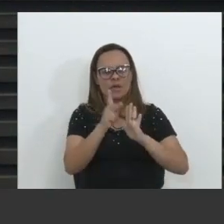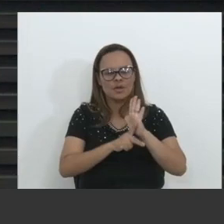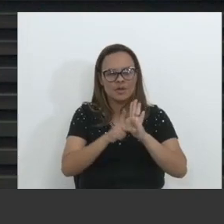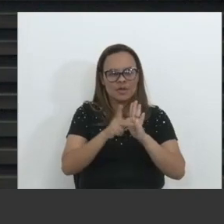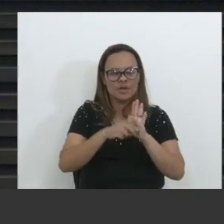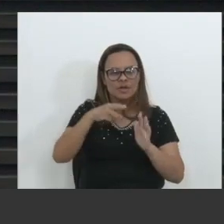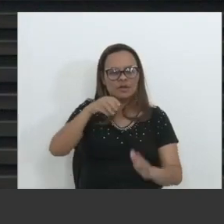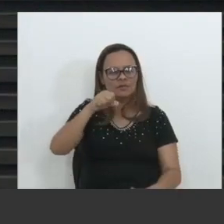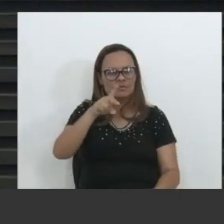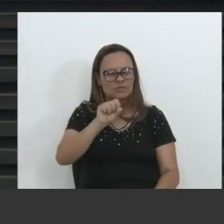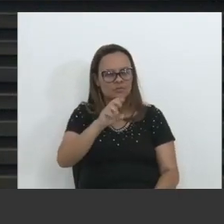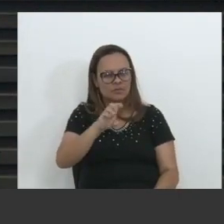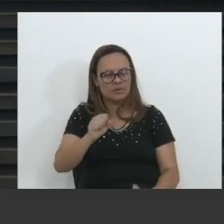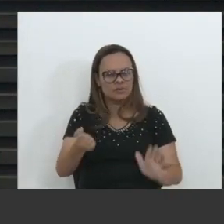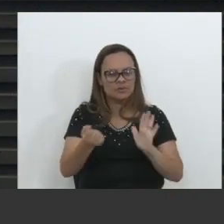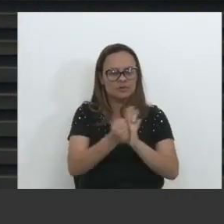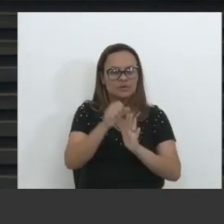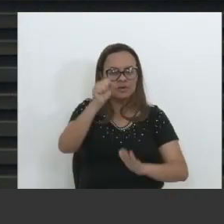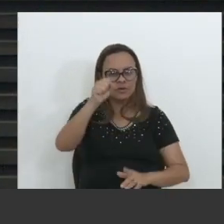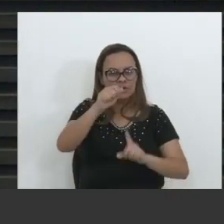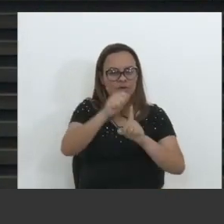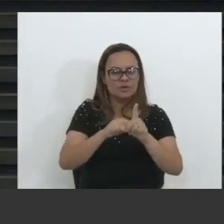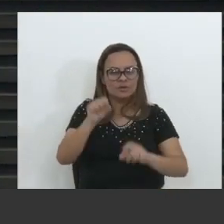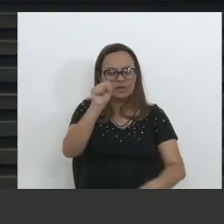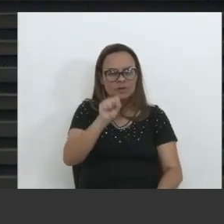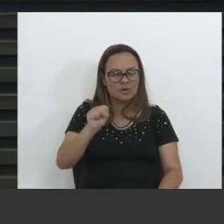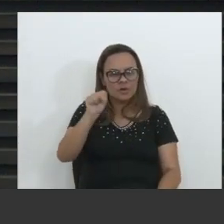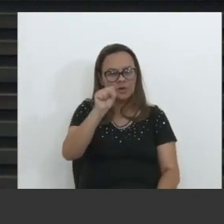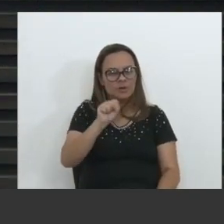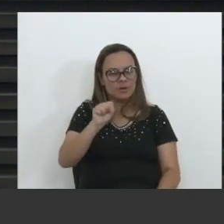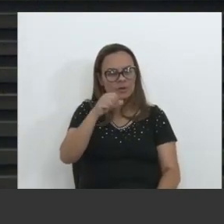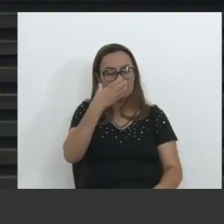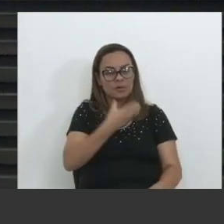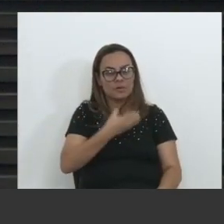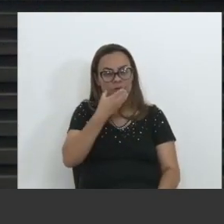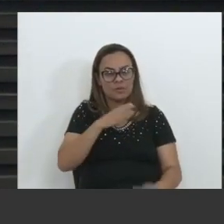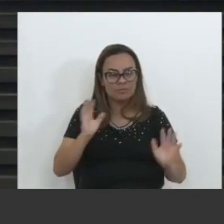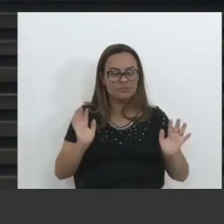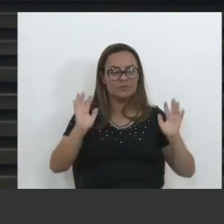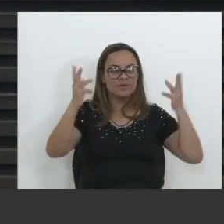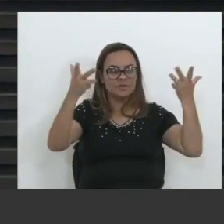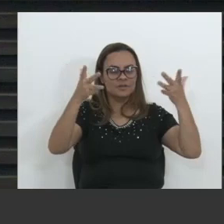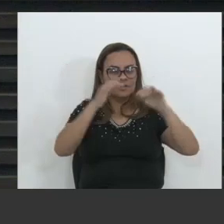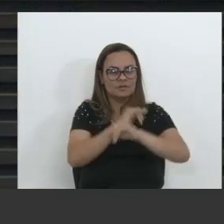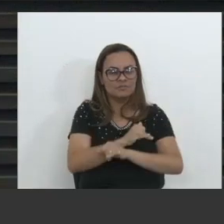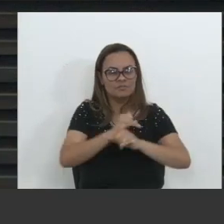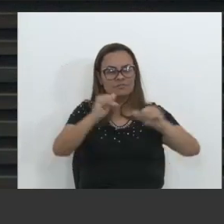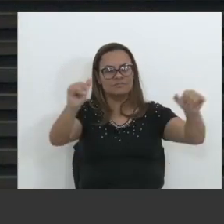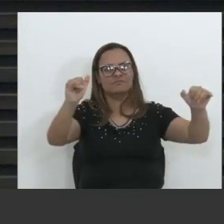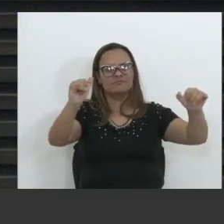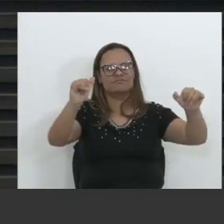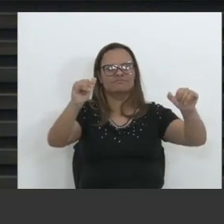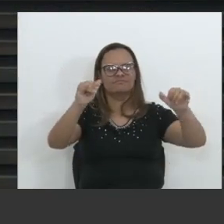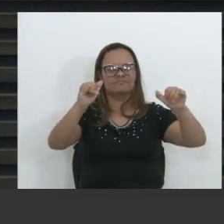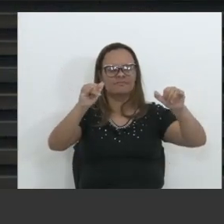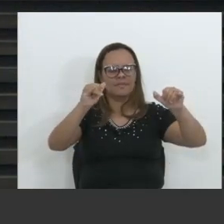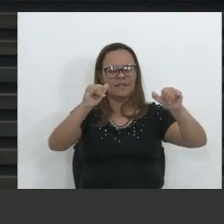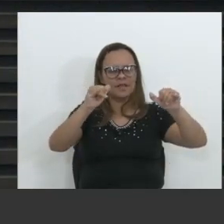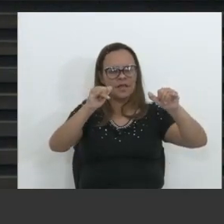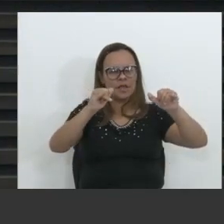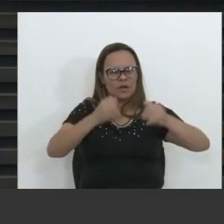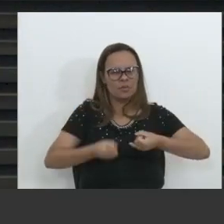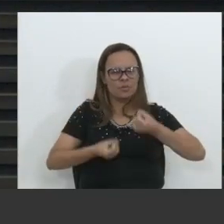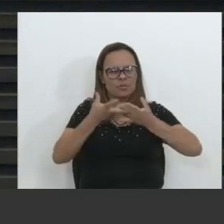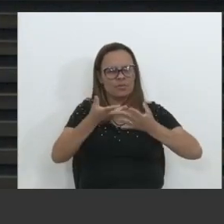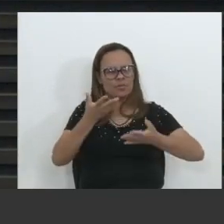Azul legado e dia 8 de dezembro a gente vai est na festa aqui de Guarulhos anunciando a nova sua turnê a gente vai fazer o